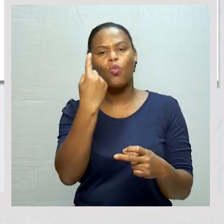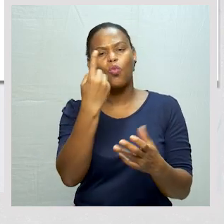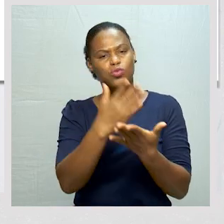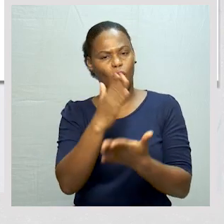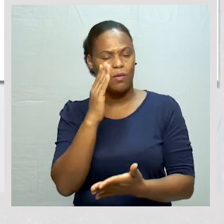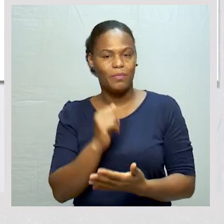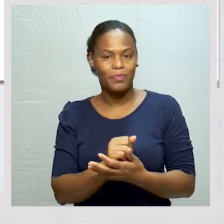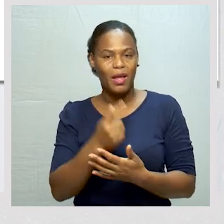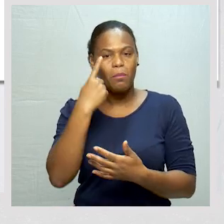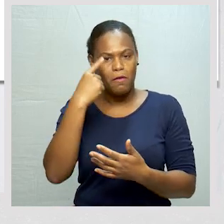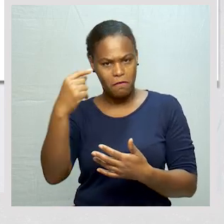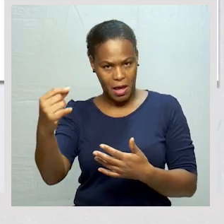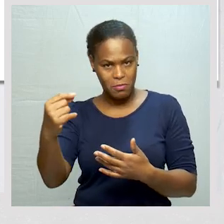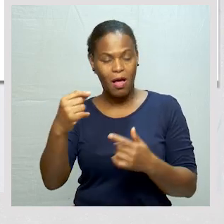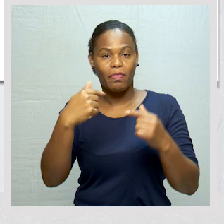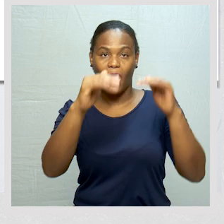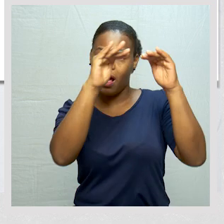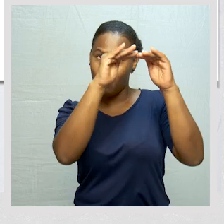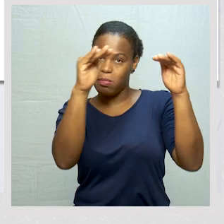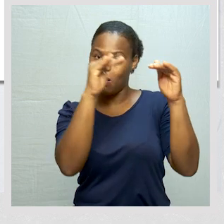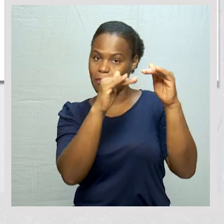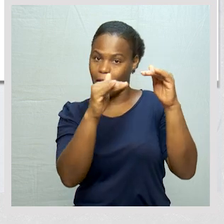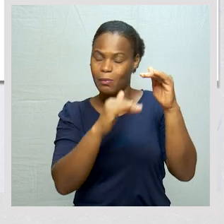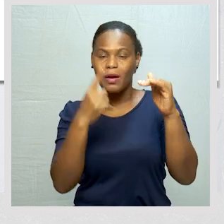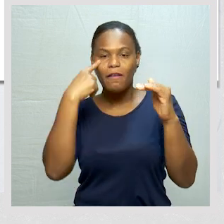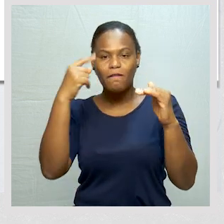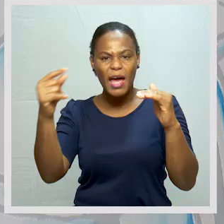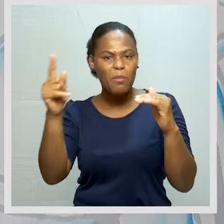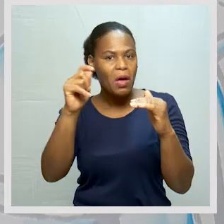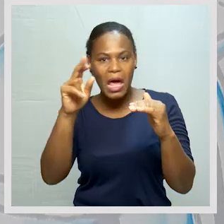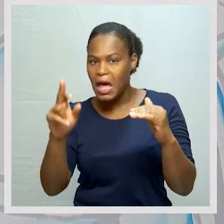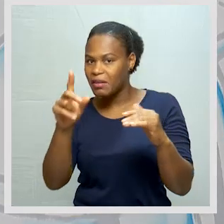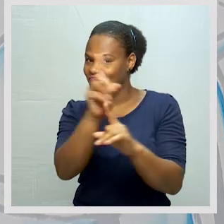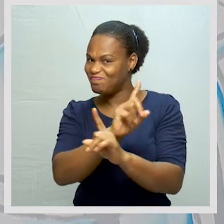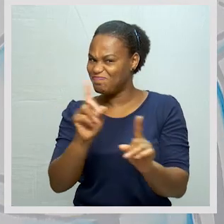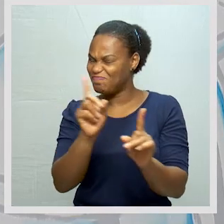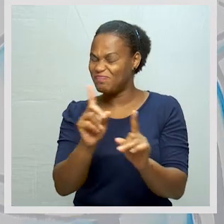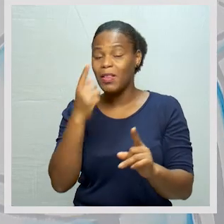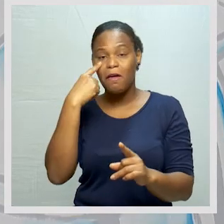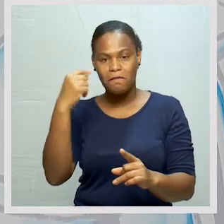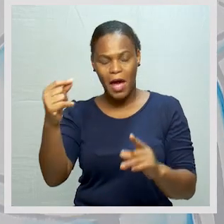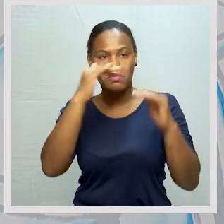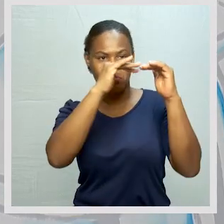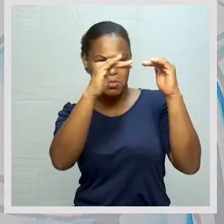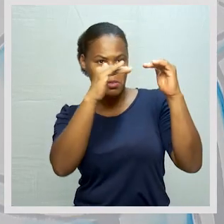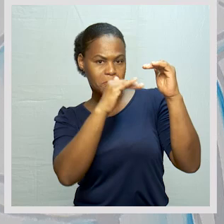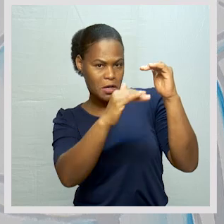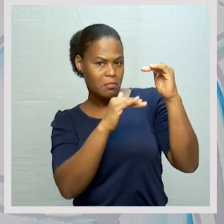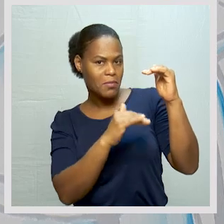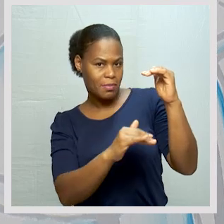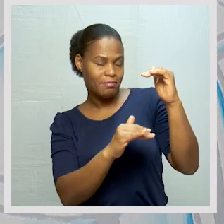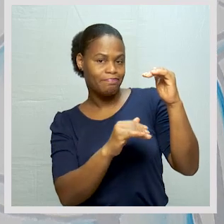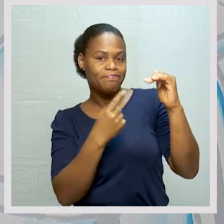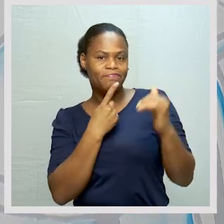verbo. O verbo está conjugado, não está no infinitivo, não é verdade? Isso mesmo, o verbo está